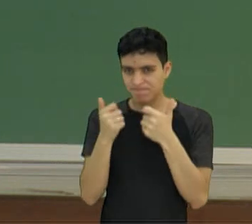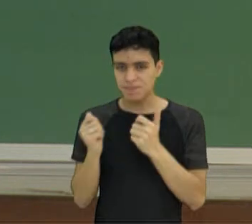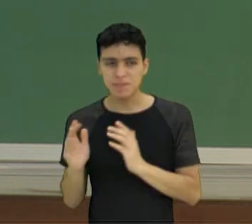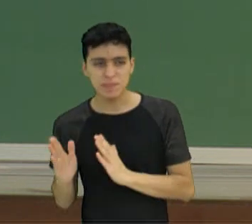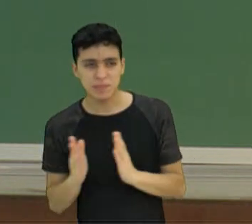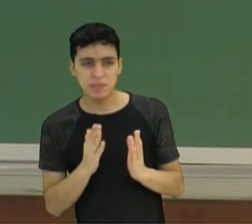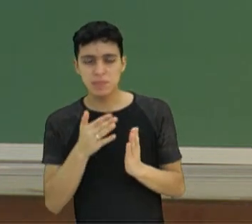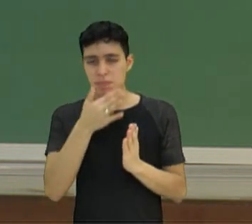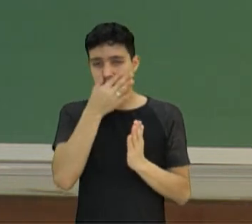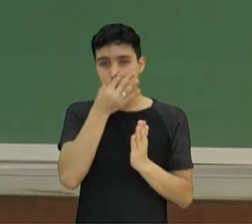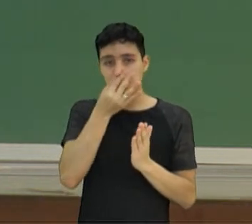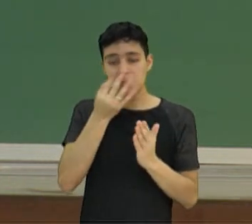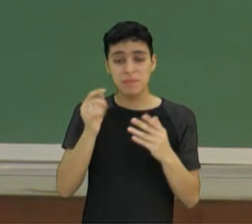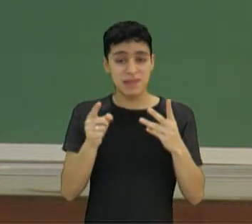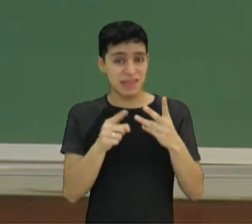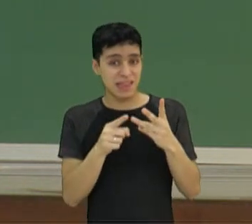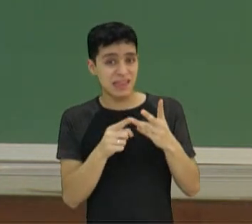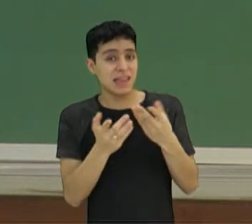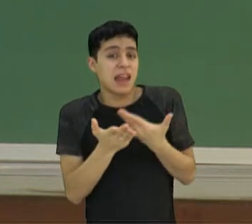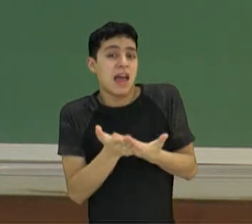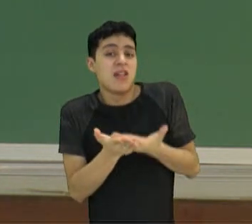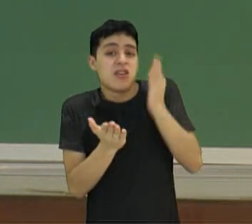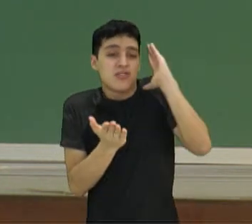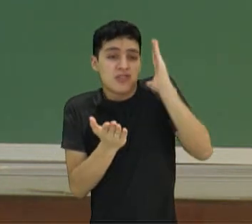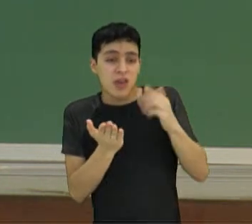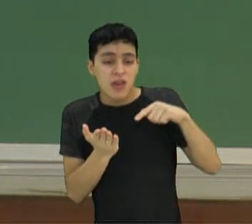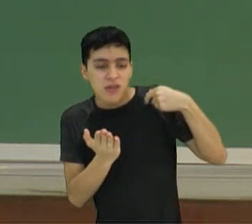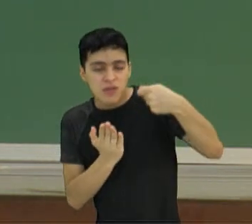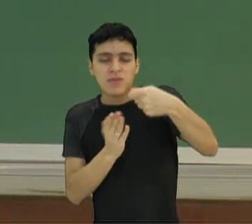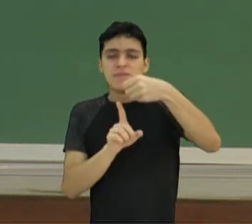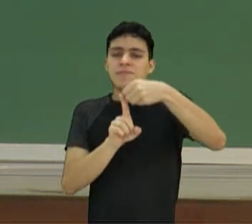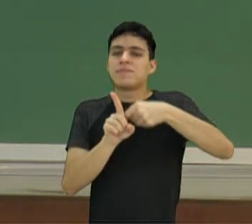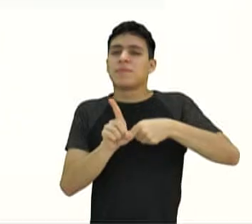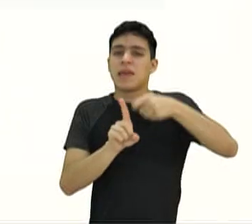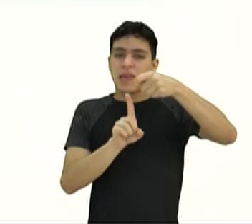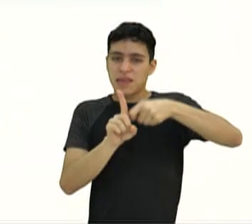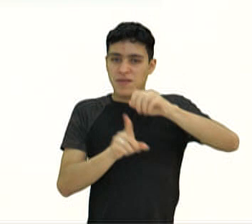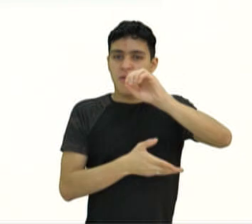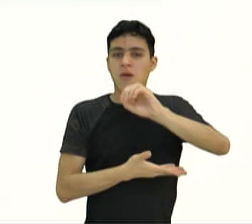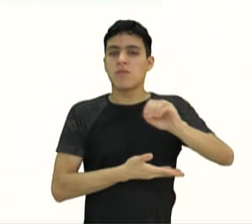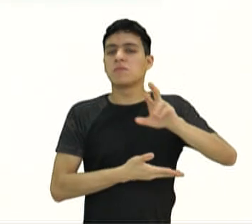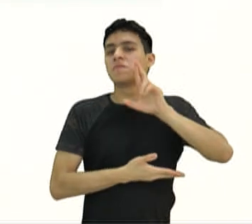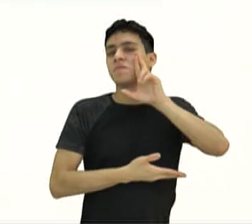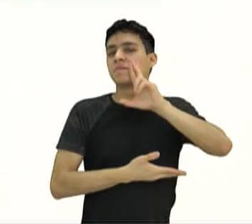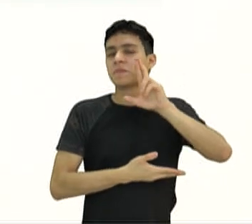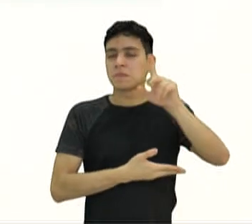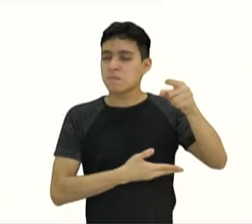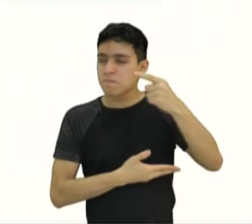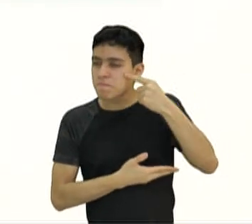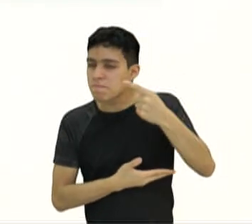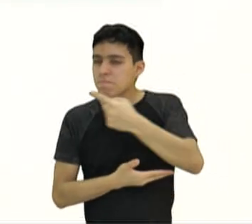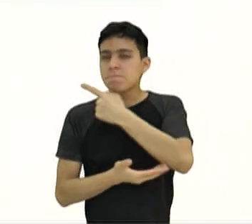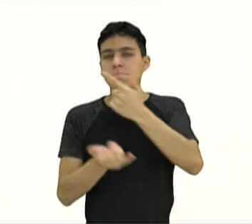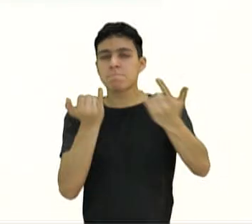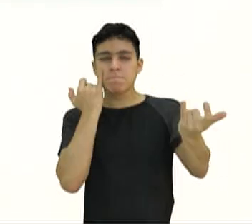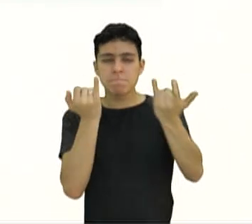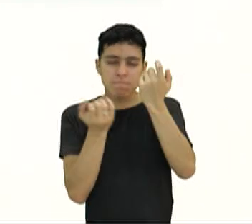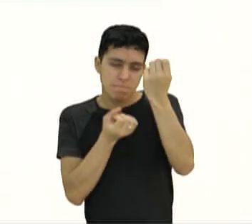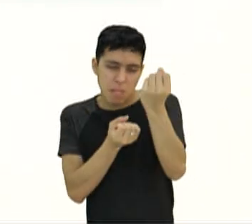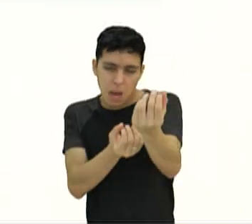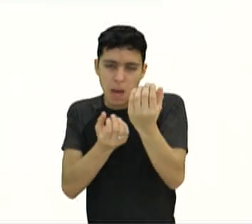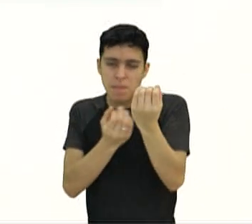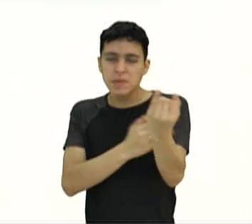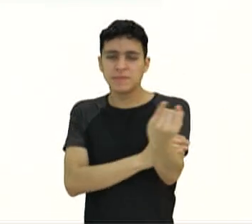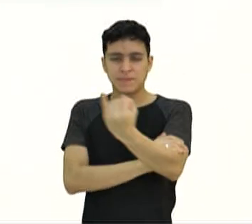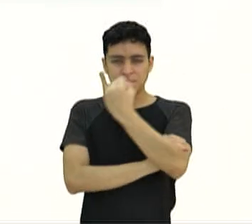disso, a nossa terceira aula falando um pouco sobre o Outubro Rosa. E aqui eu trago uma informação bem importante, pessoal, do